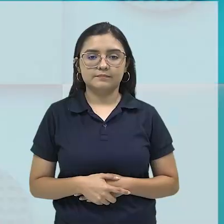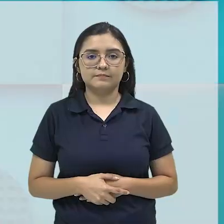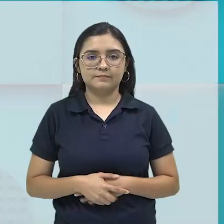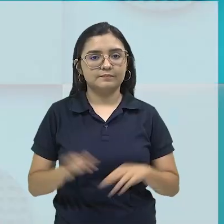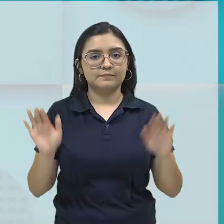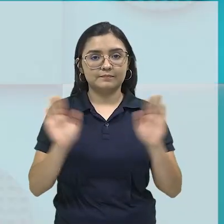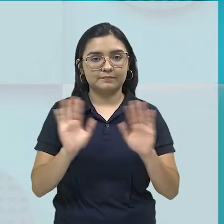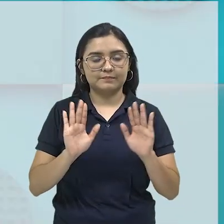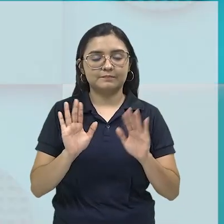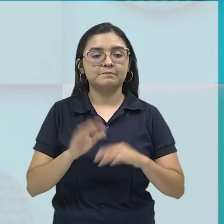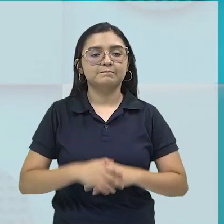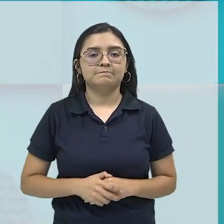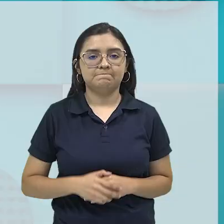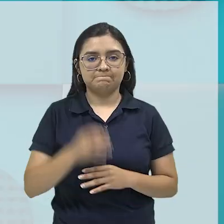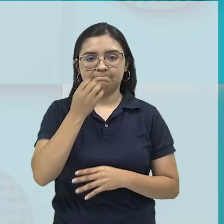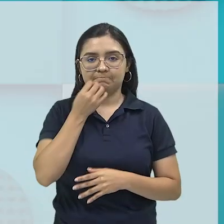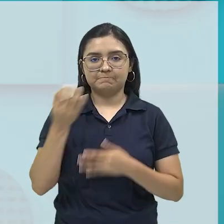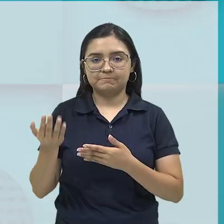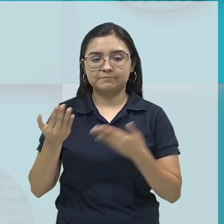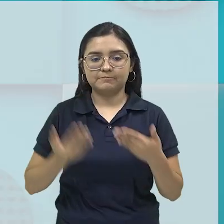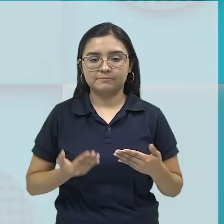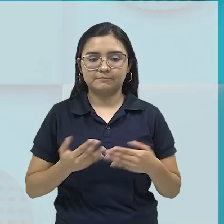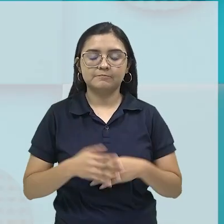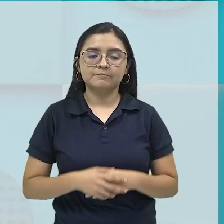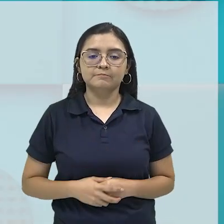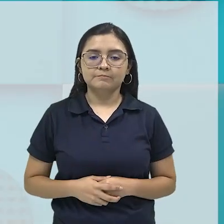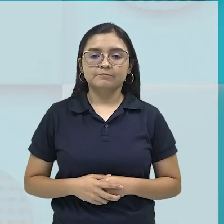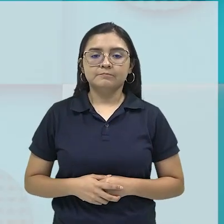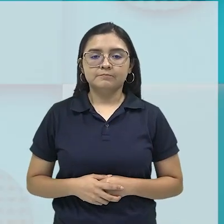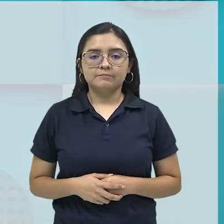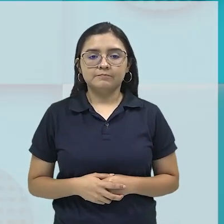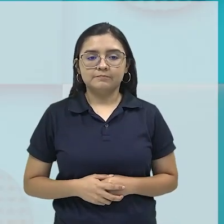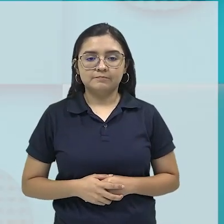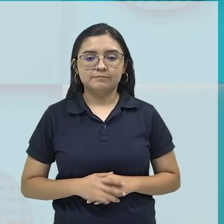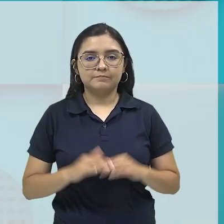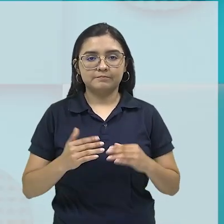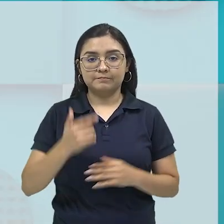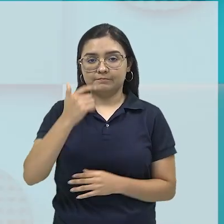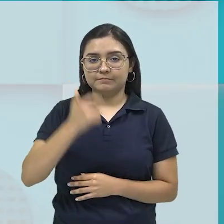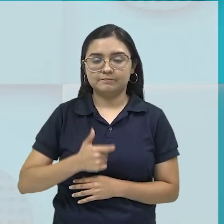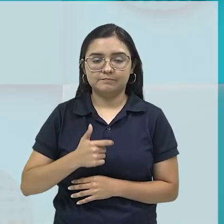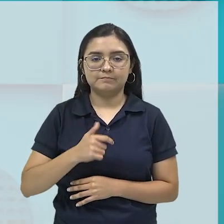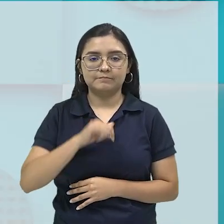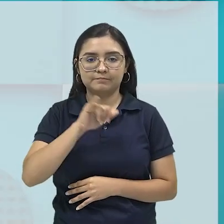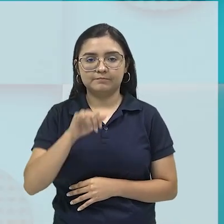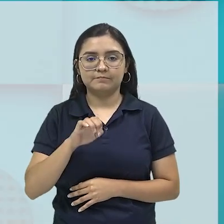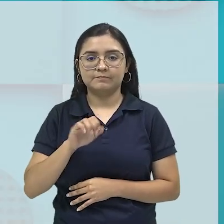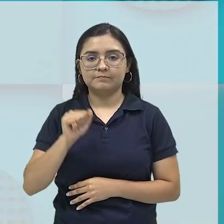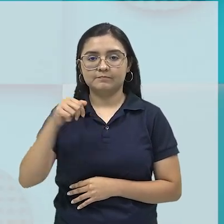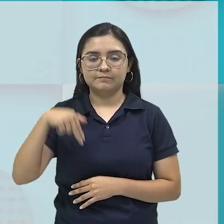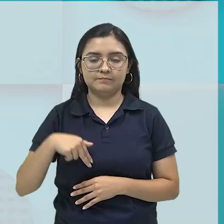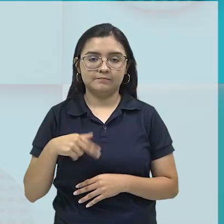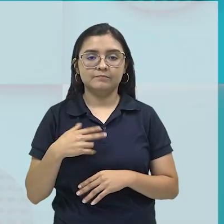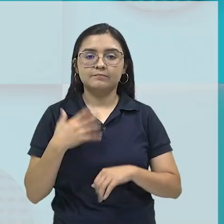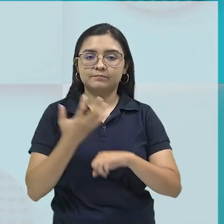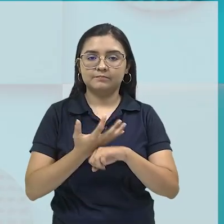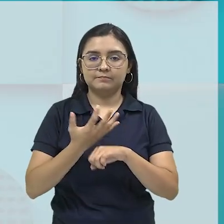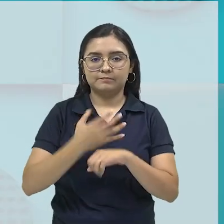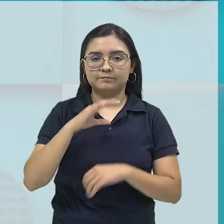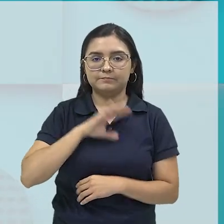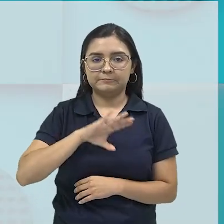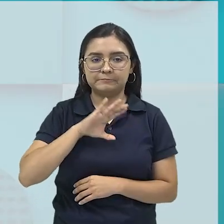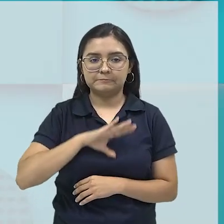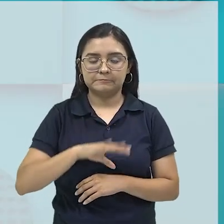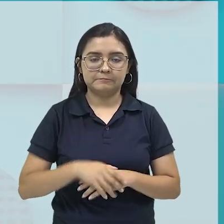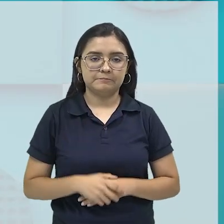Olá, olá! Sejam todos muito bem-vindos, é um prazer ter todos vocês aqui. Eu sou o professor Jean Torres, do componente de língua portuguesa, e